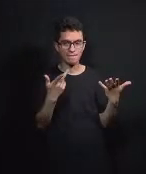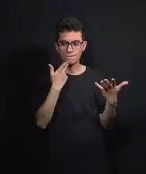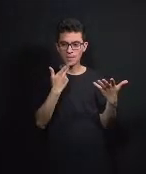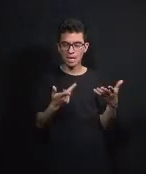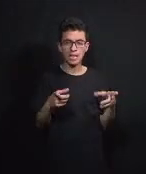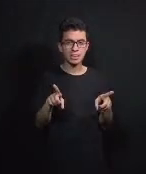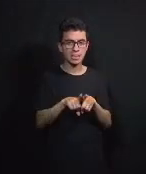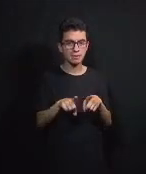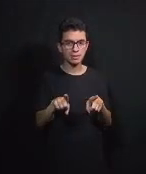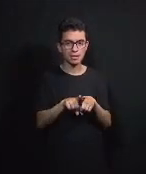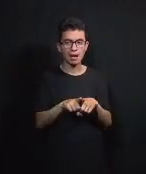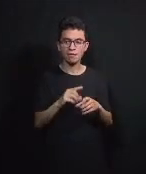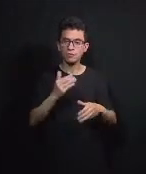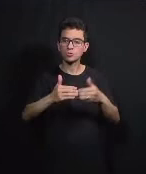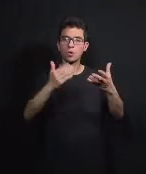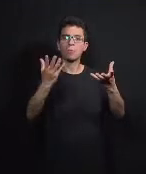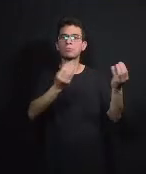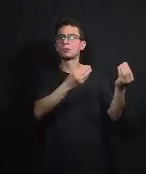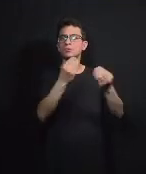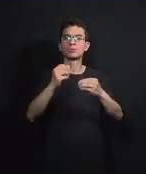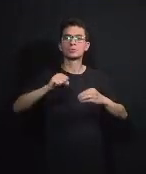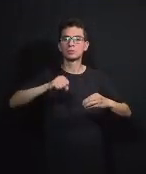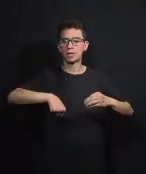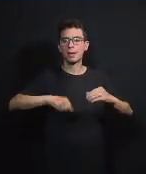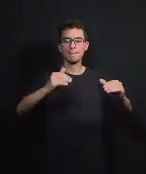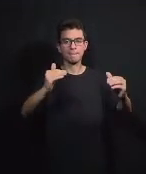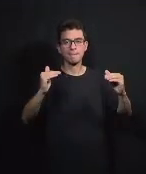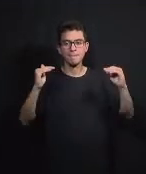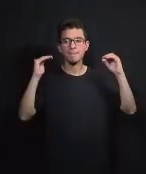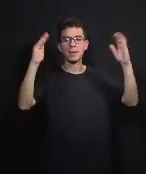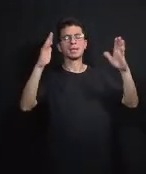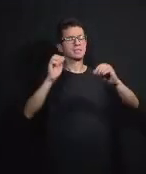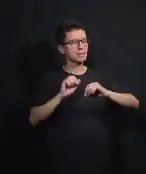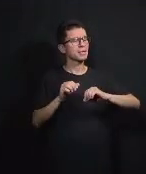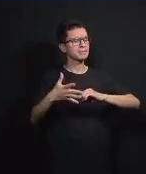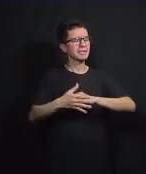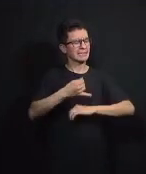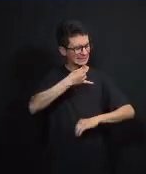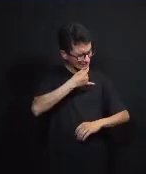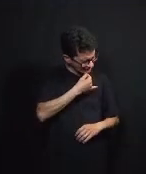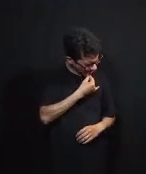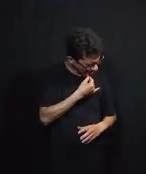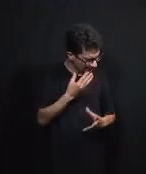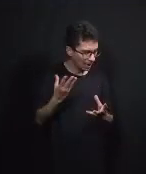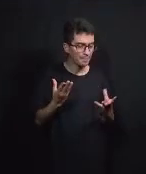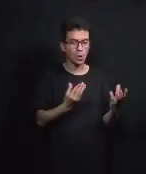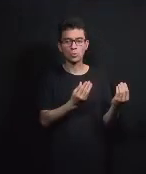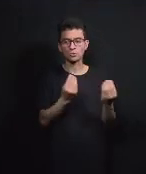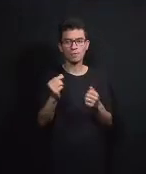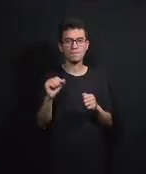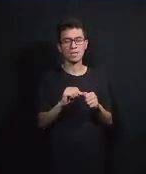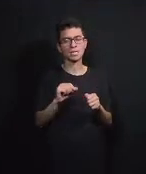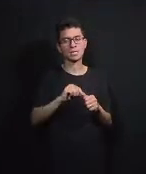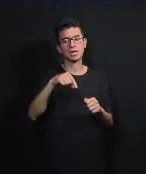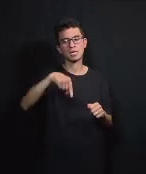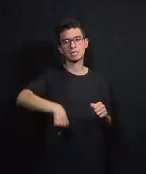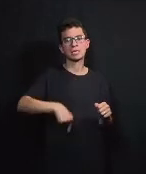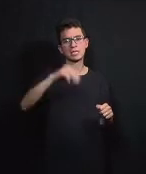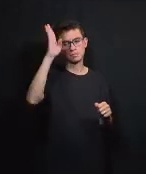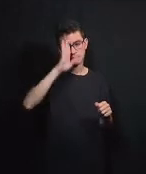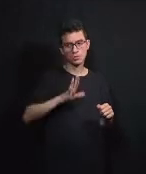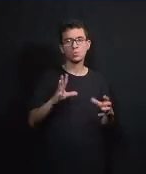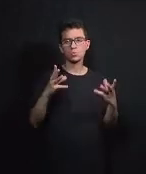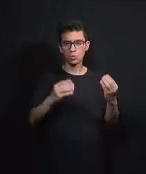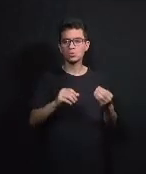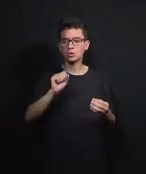vemos que o Brasil avançou. Poderia ter avançado muito mais, poderia. É muito triste, muita coisa que se fez no Brasil é muito triste.